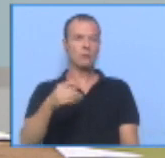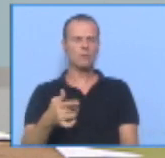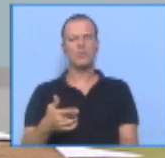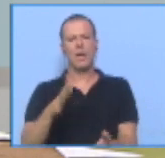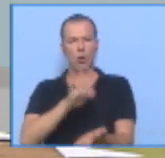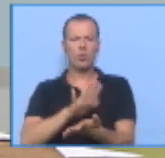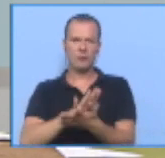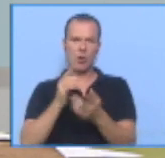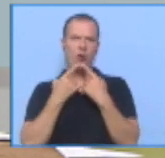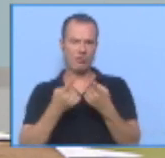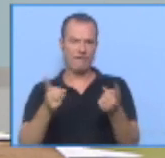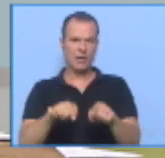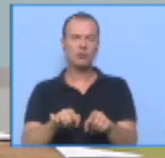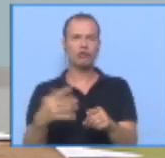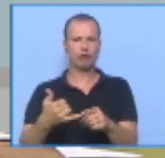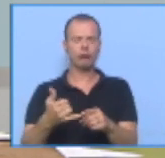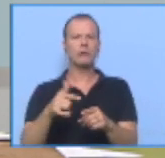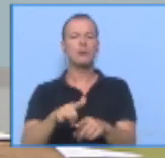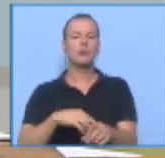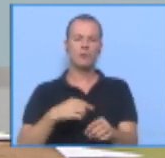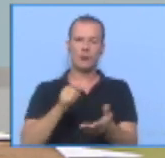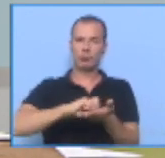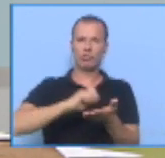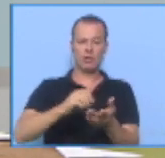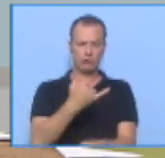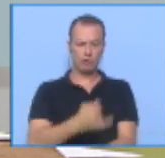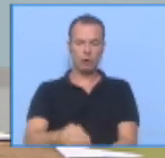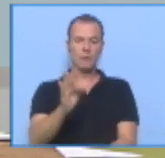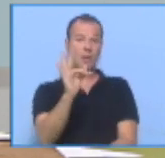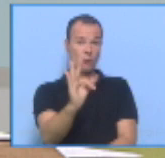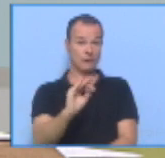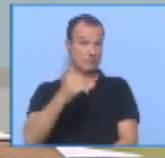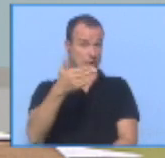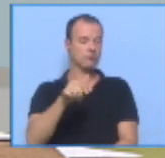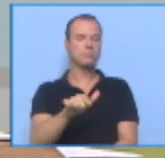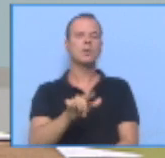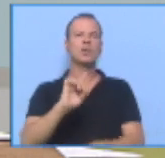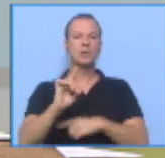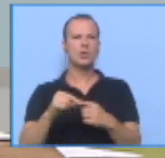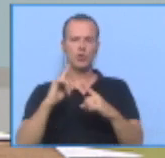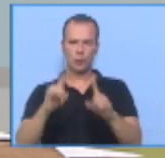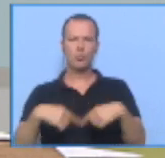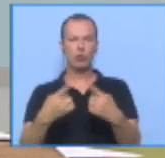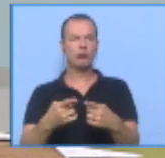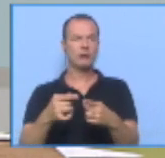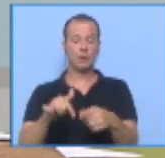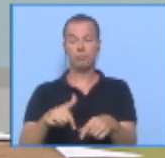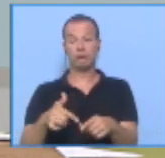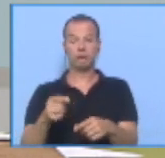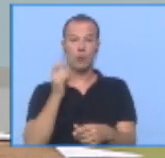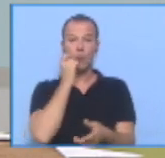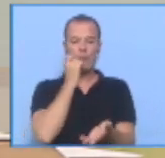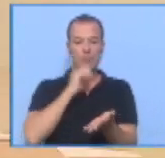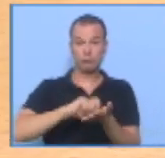reedição, esse texto foi escrito pela primeira vez em 2004, depois ele tem revisitado, ele tem navegado por